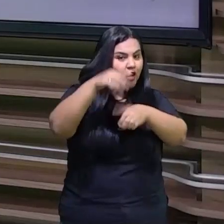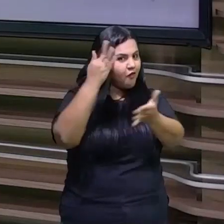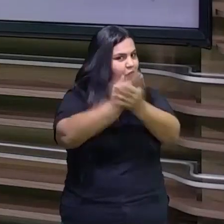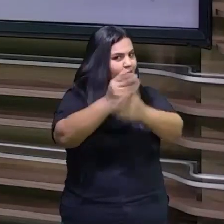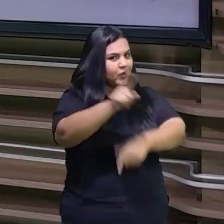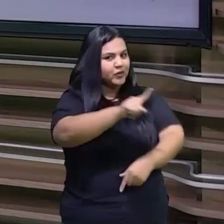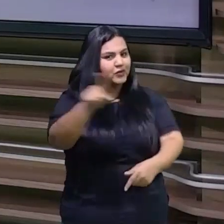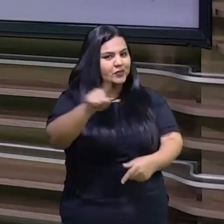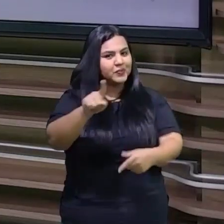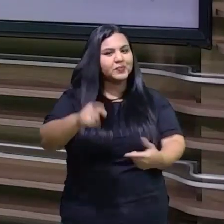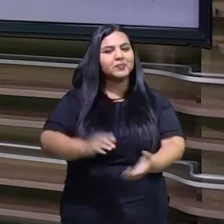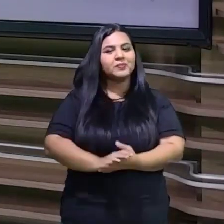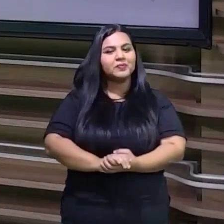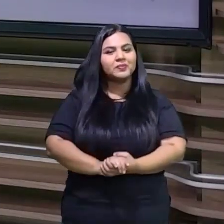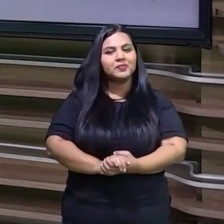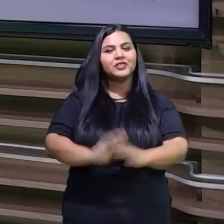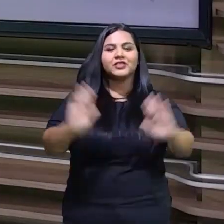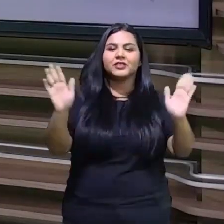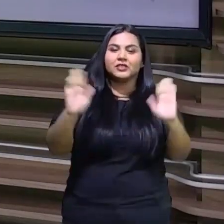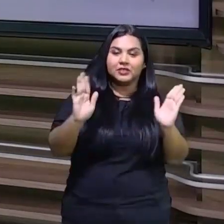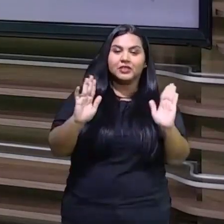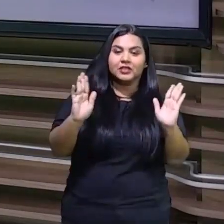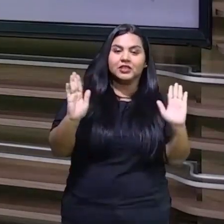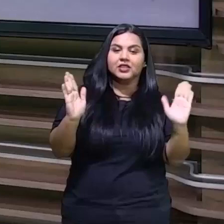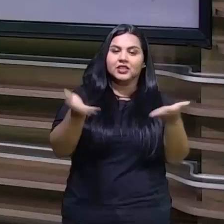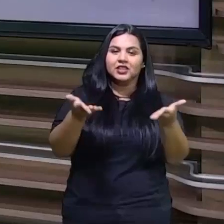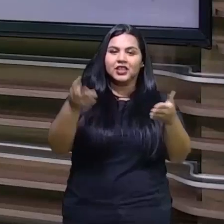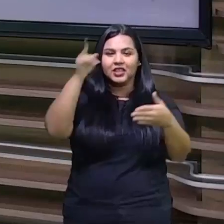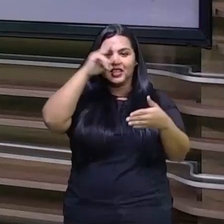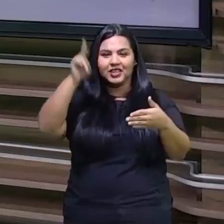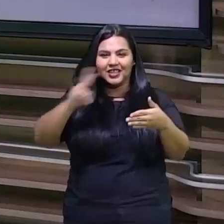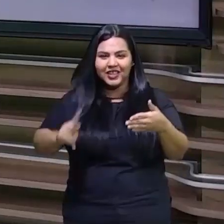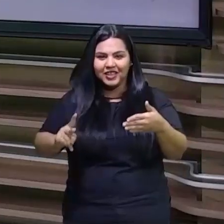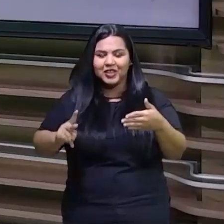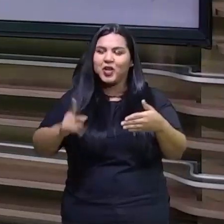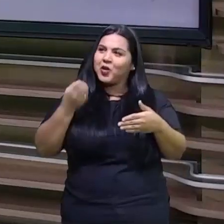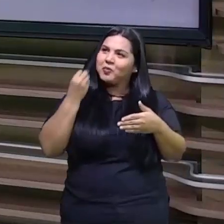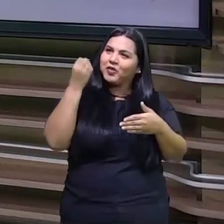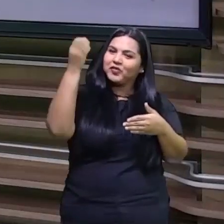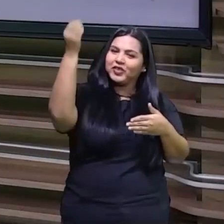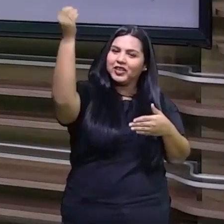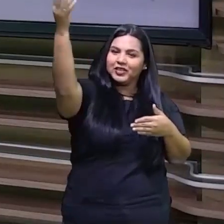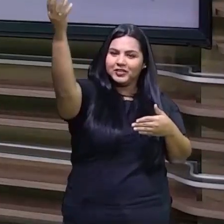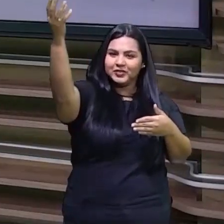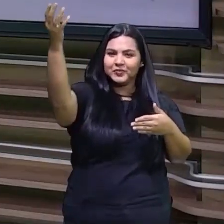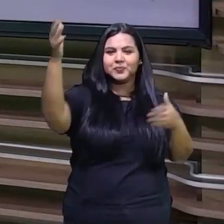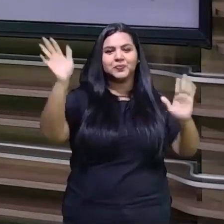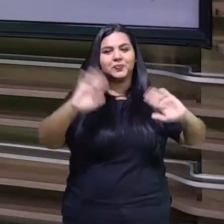assunto, rapaz. E assim eu me despeço. Não esqueça, a história é uma viagem. Tchau, tchau.